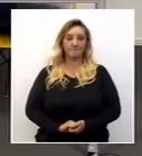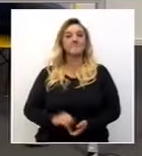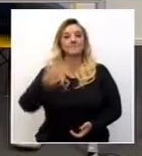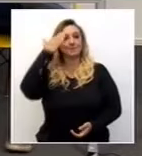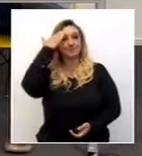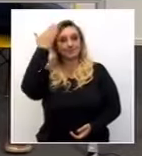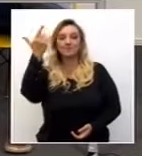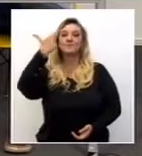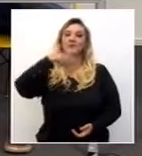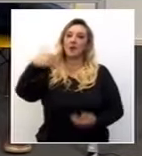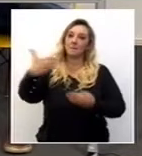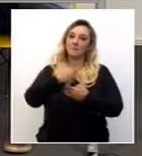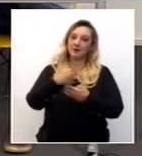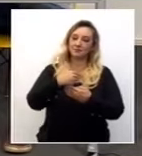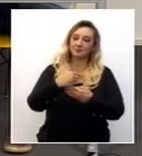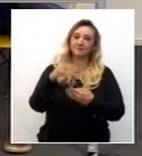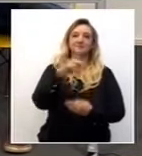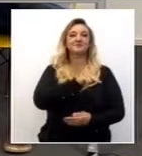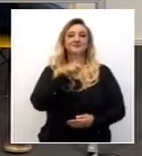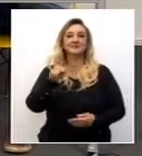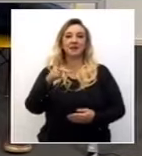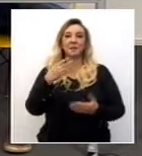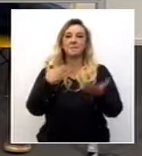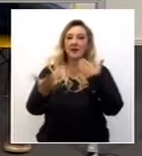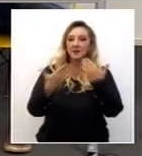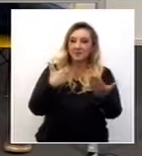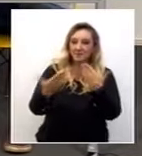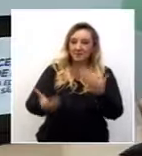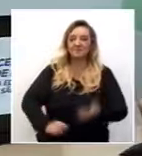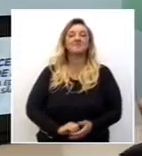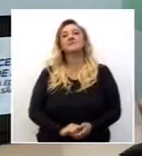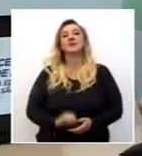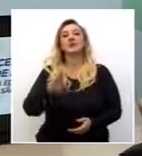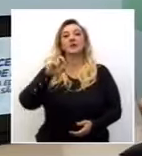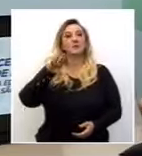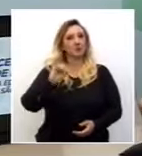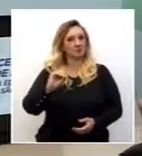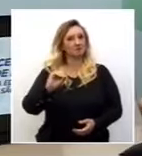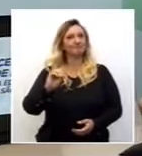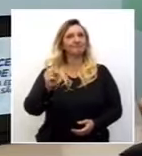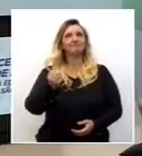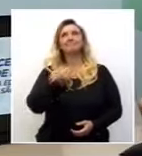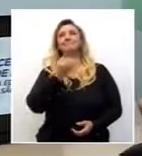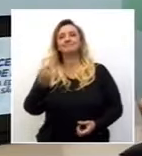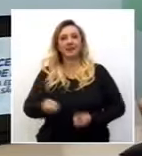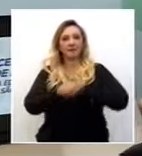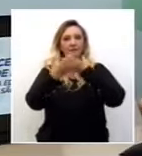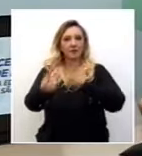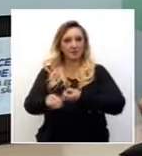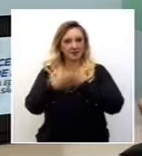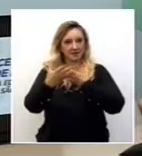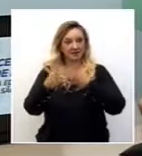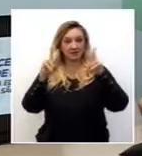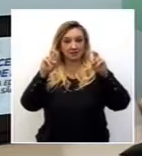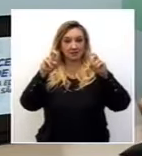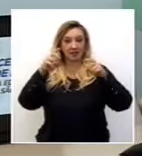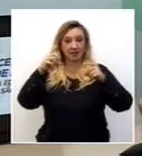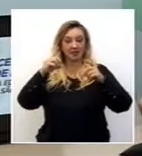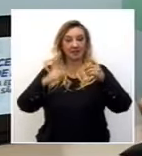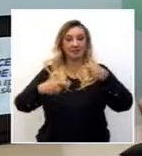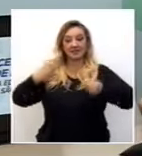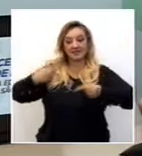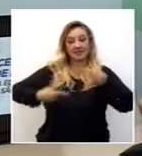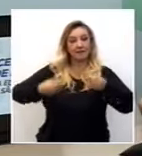Agradecer novamente a participação dos professores no chat. Bruno veio bastante informações aqui para nós sobre o desafio, né,